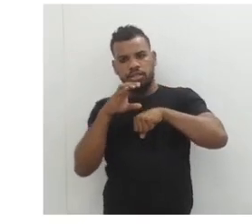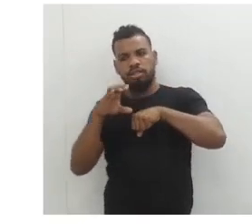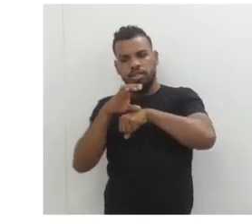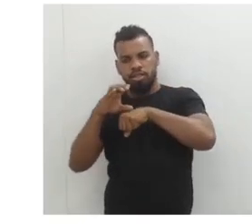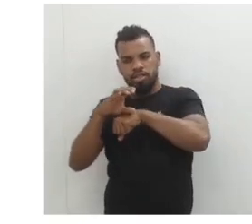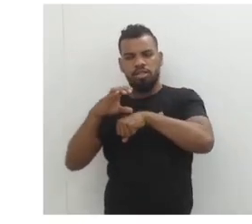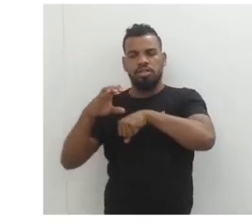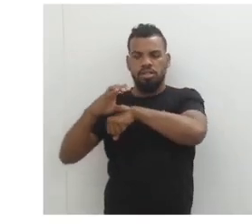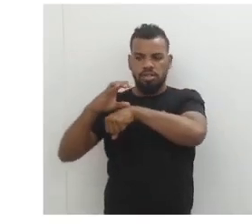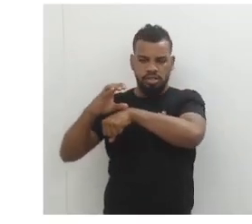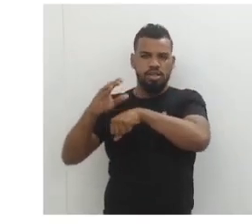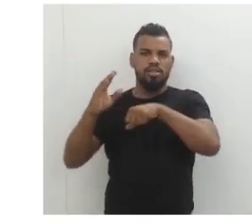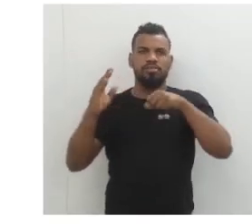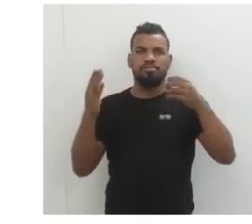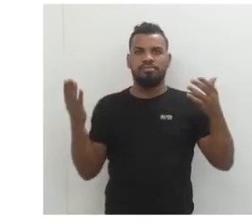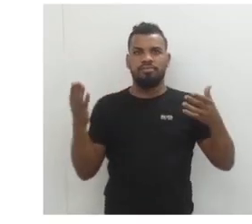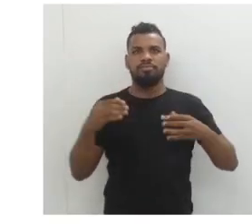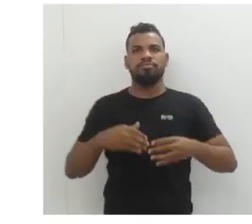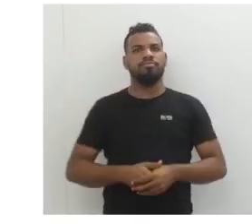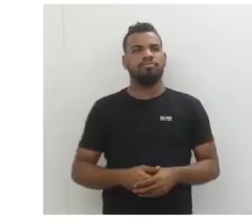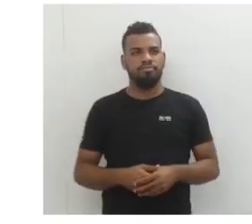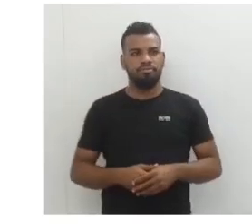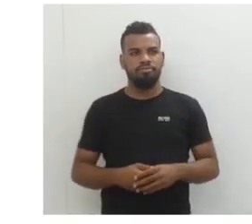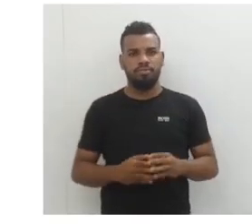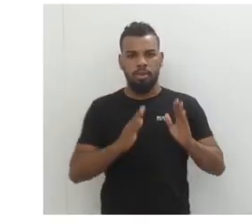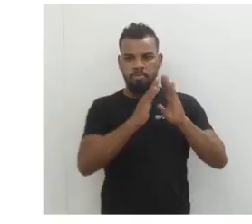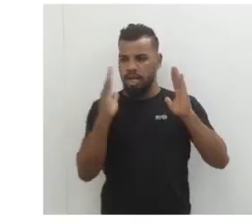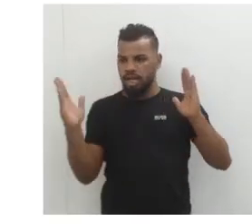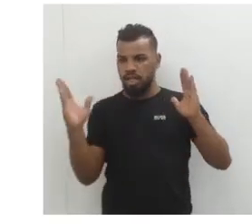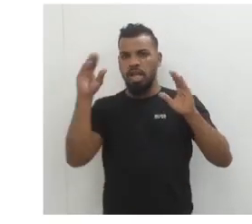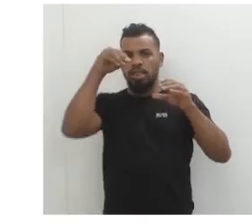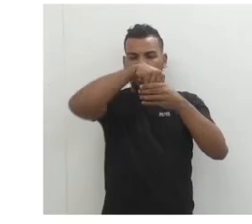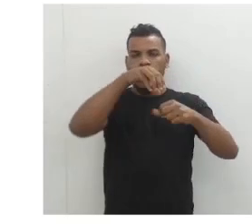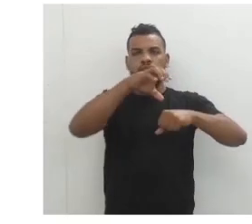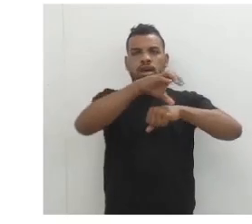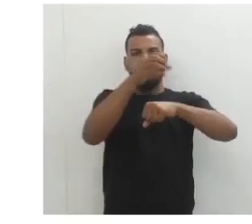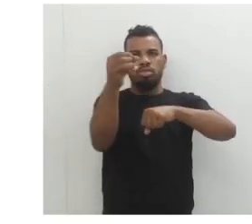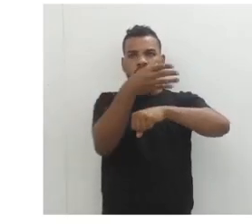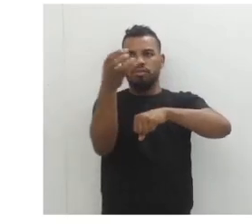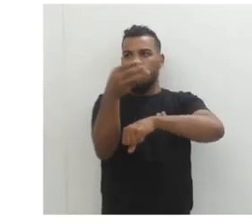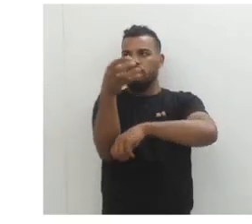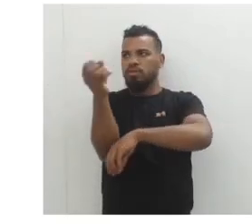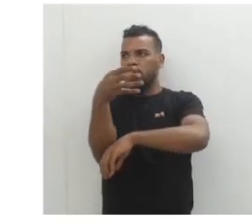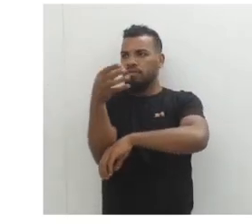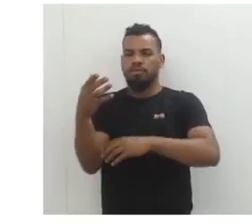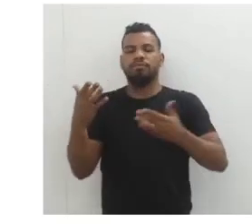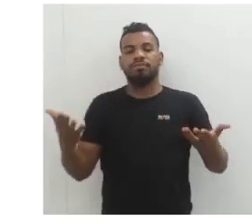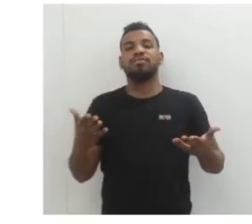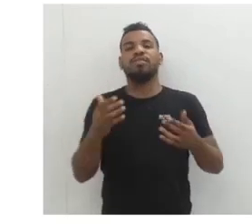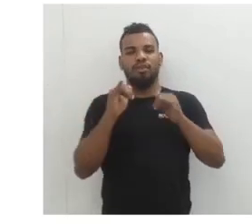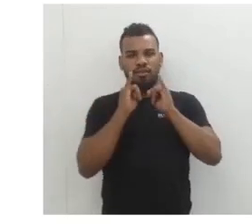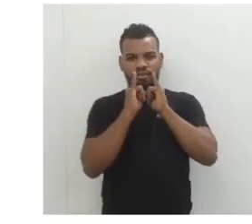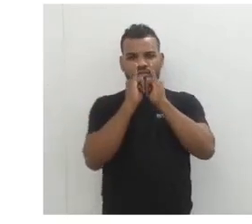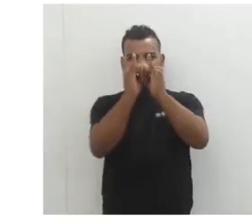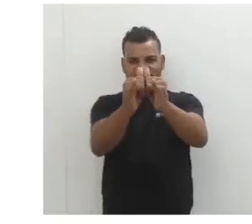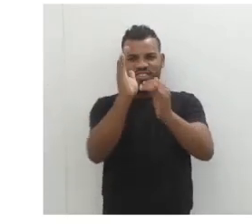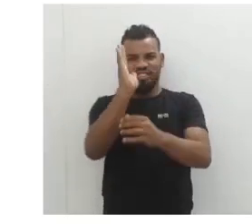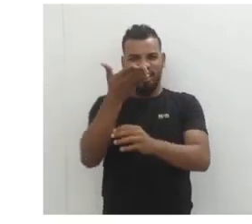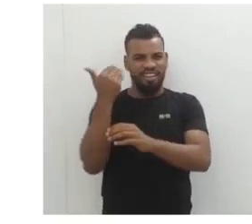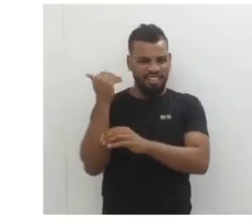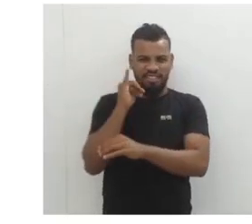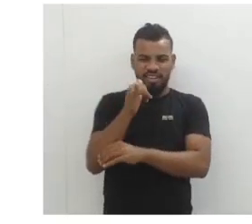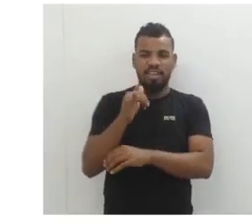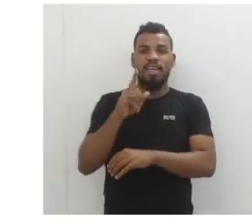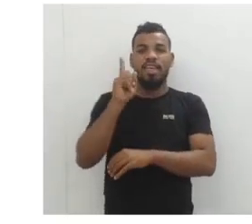temos nesse período, né? Então, como eu disse a vocês, um período de